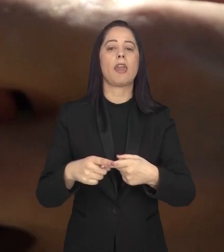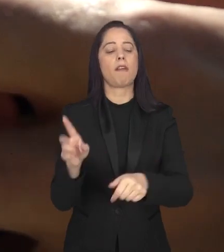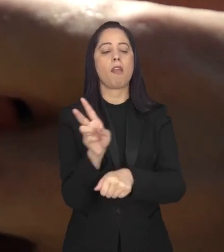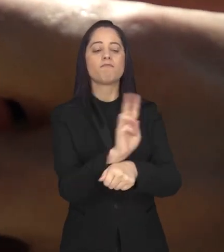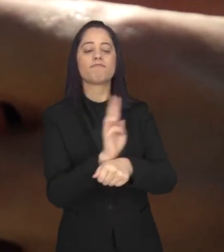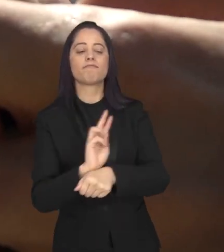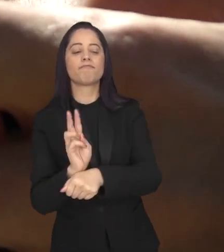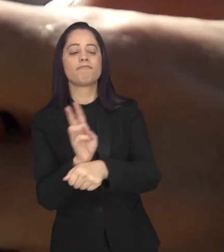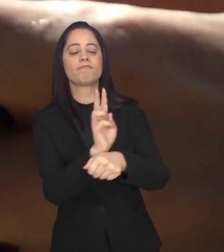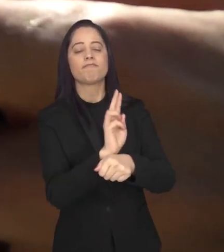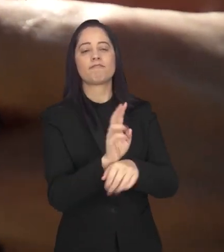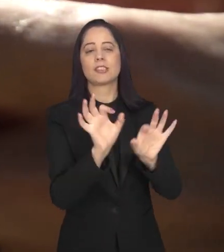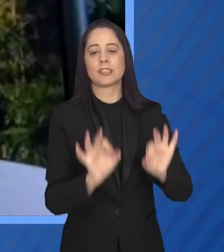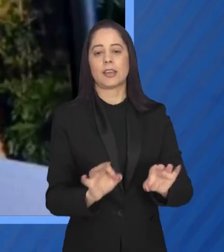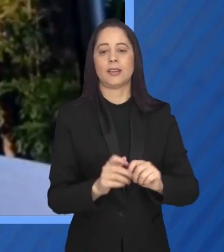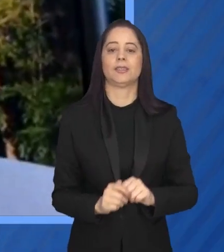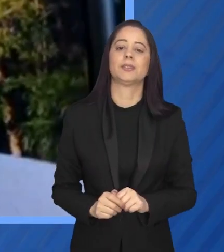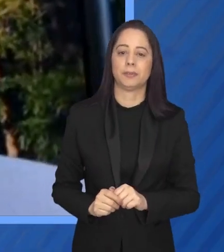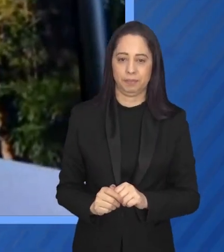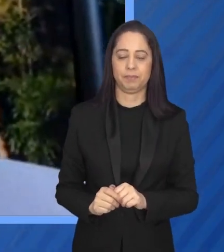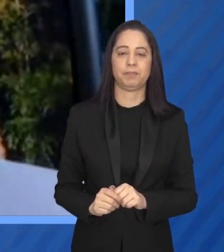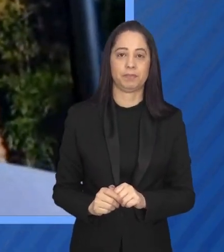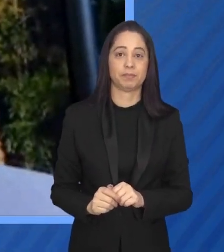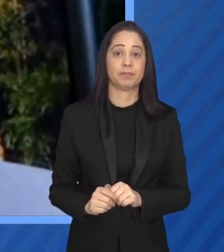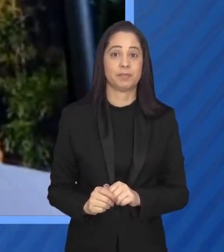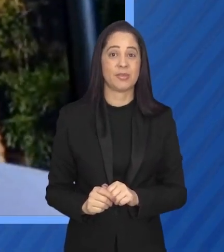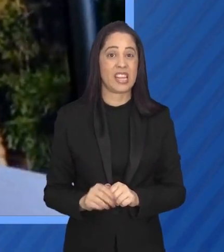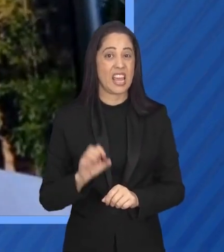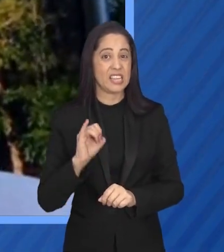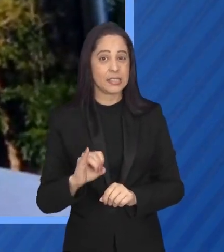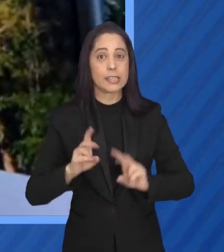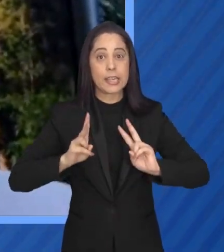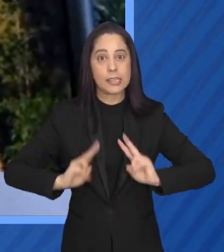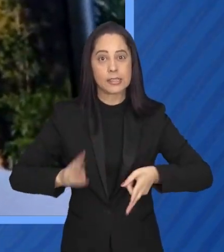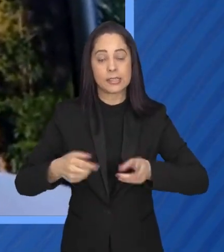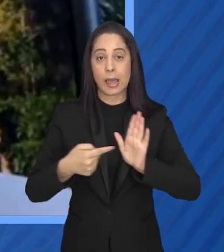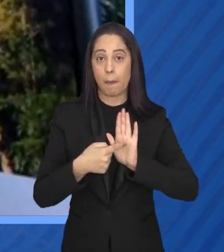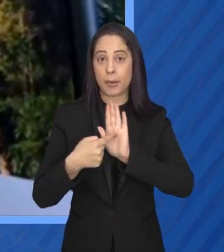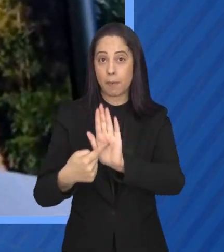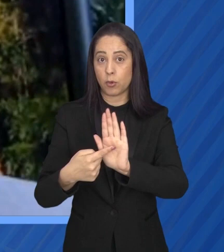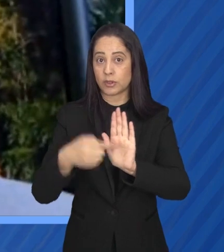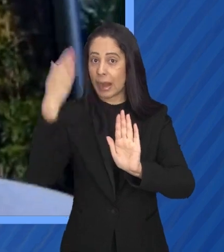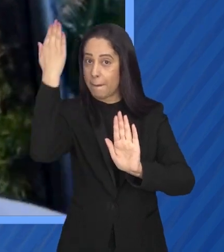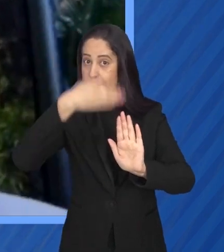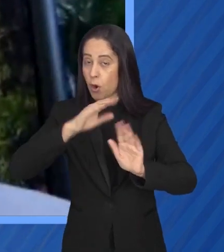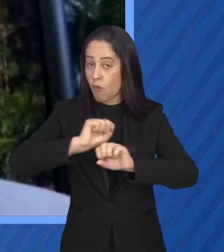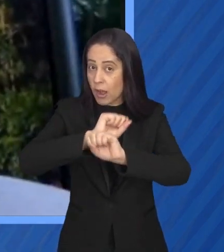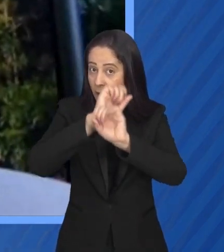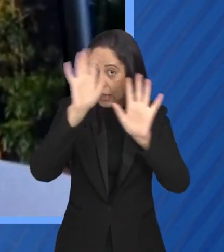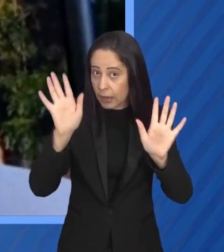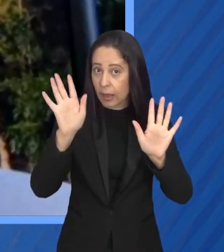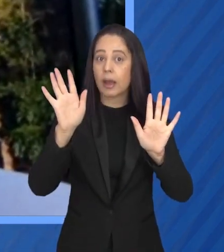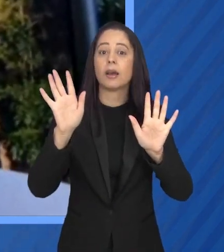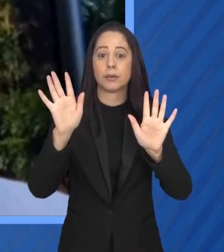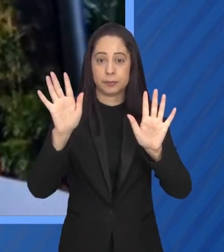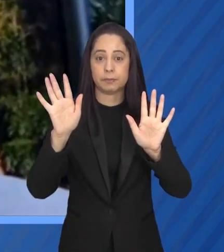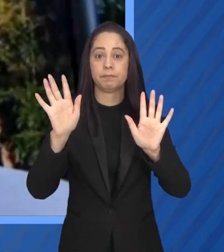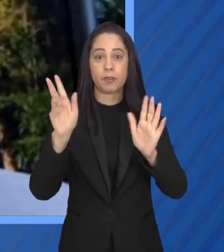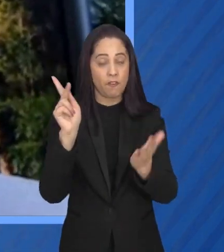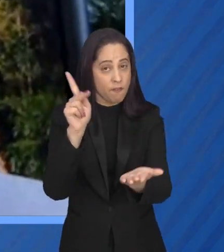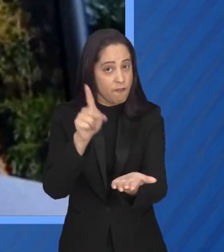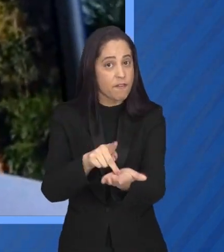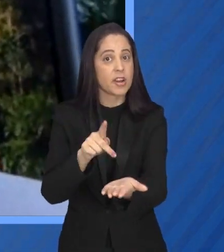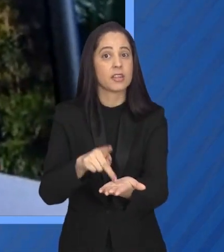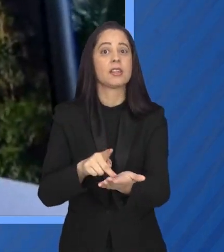de agente fiscalizador. O próprio princípio da transparência é um princípio novo, principalmente se tratar